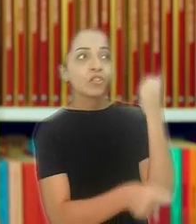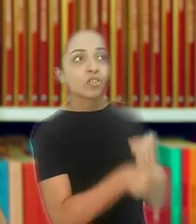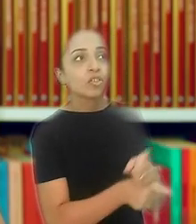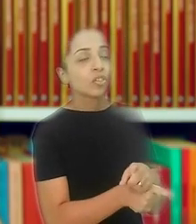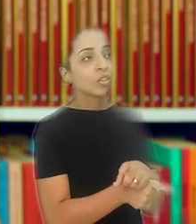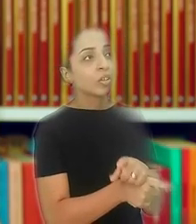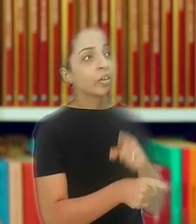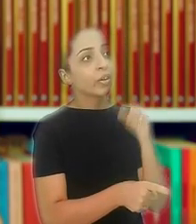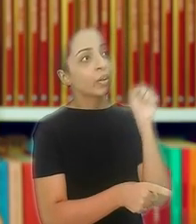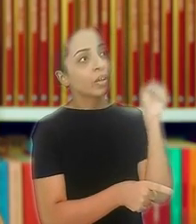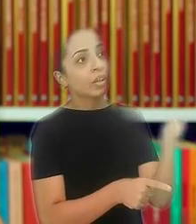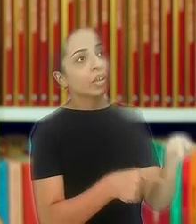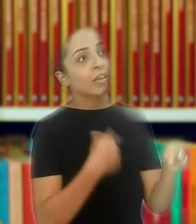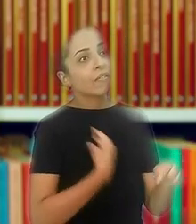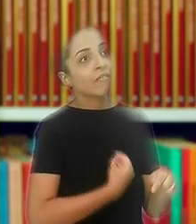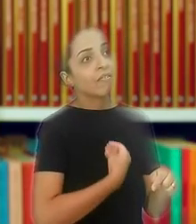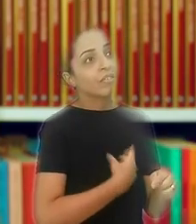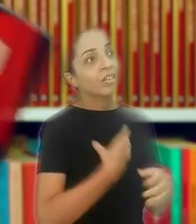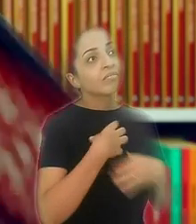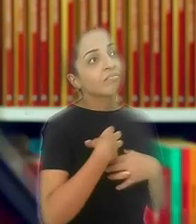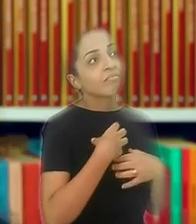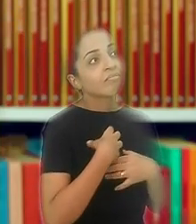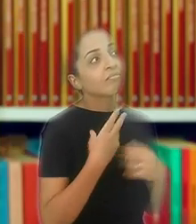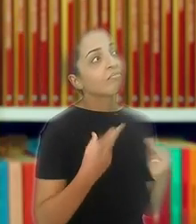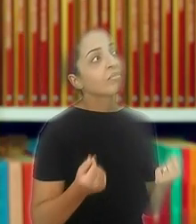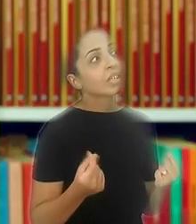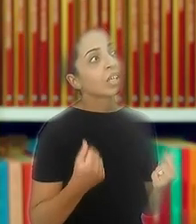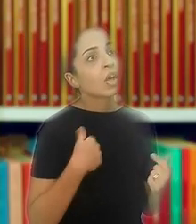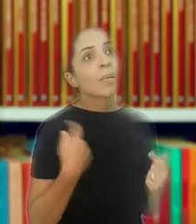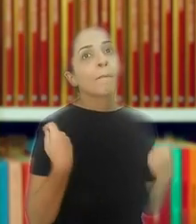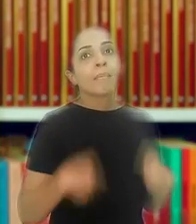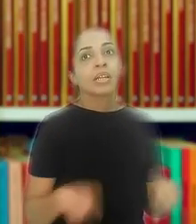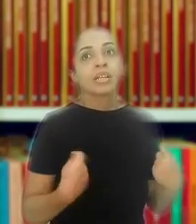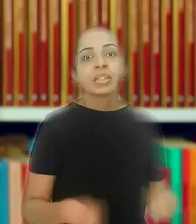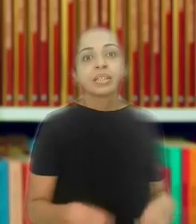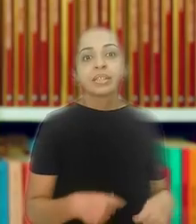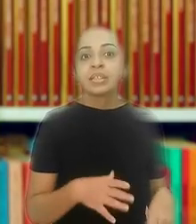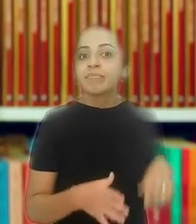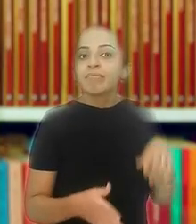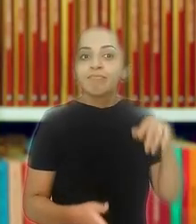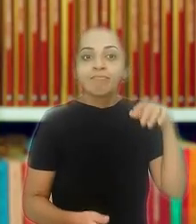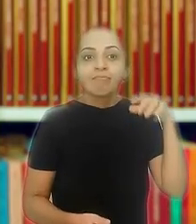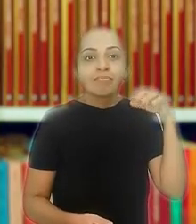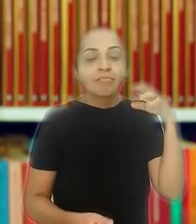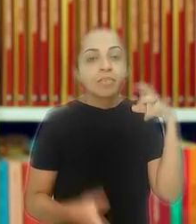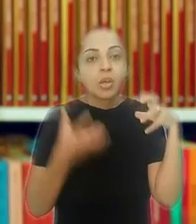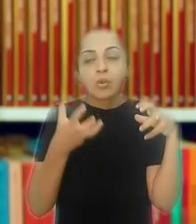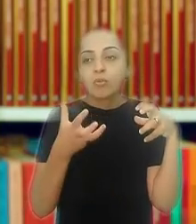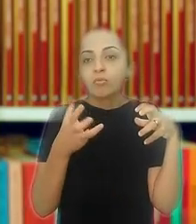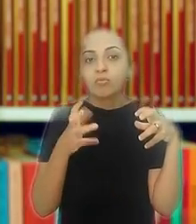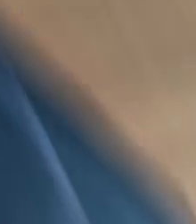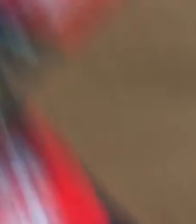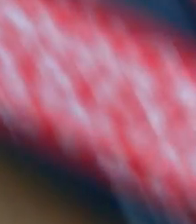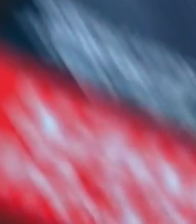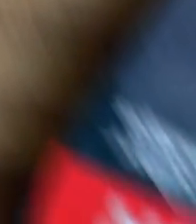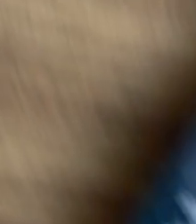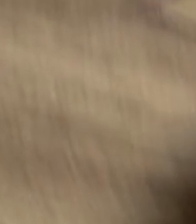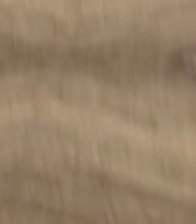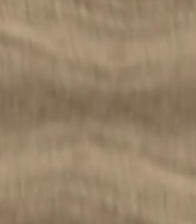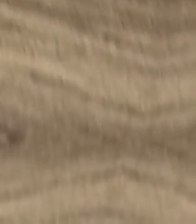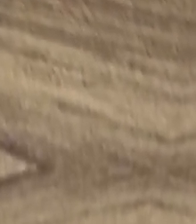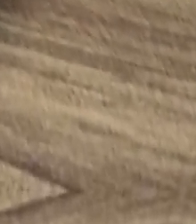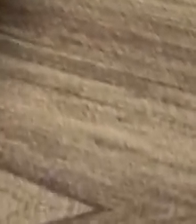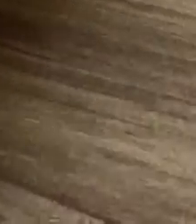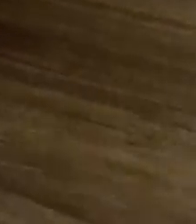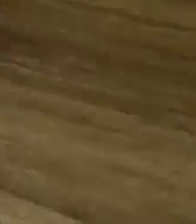descobre que para a vida dele fazer sentido ele precisa partir para o mundo do crime e o mundo